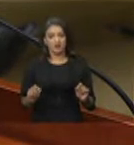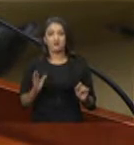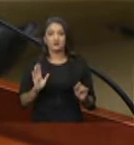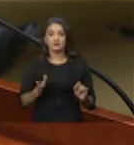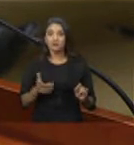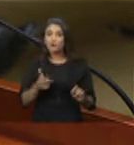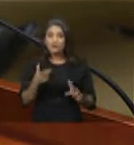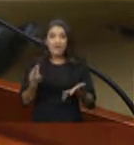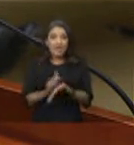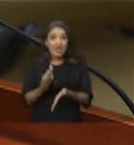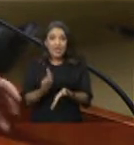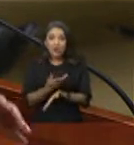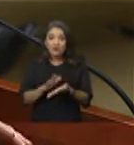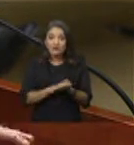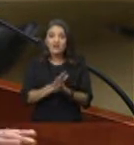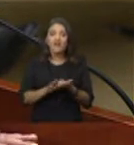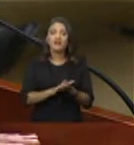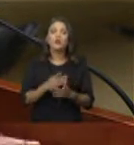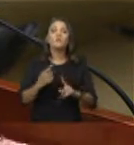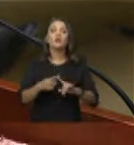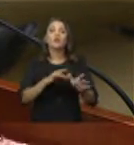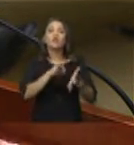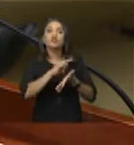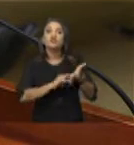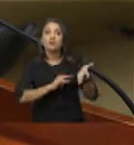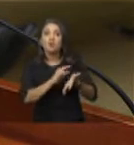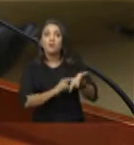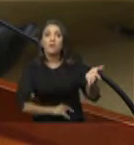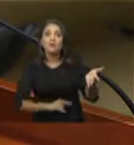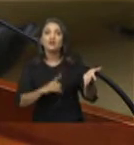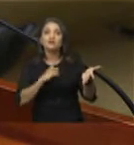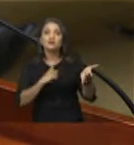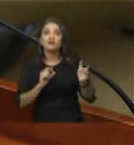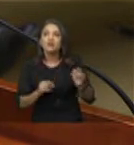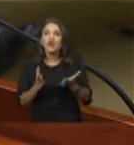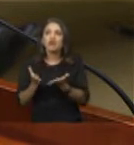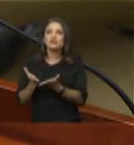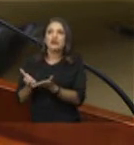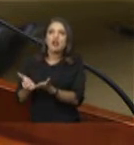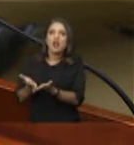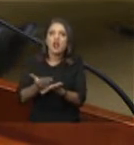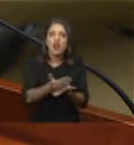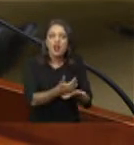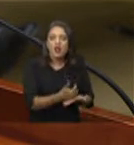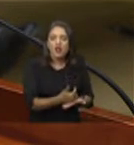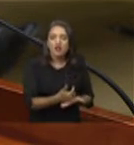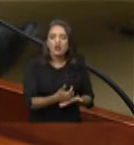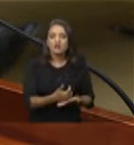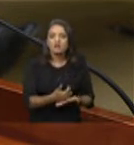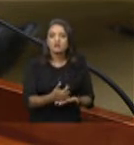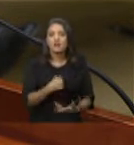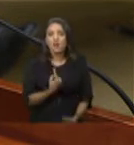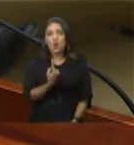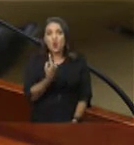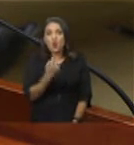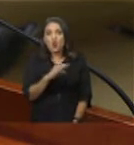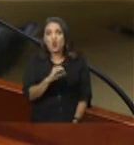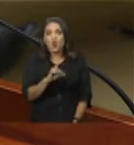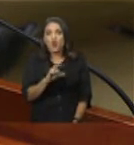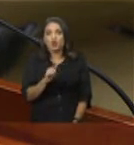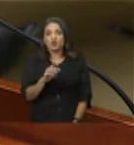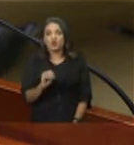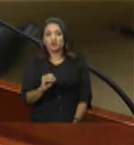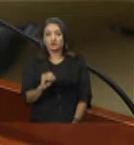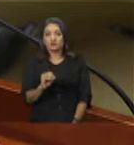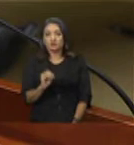porque aos Tais documentos e guia de arrecadação tem um único código a